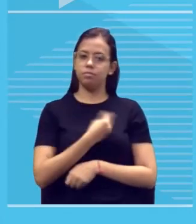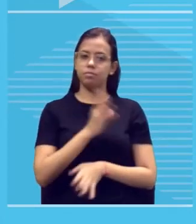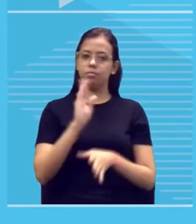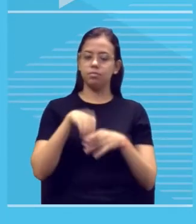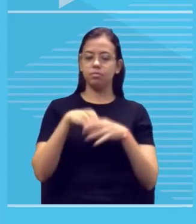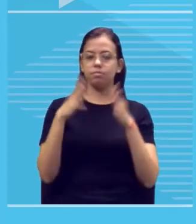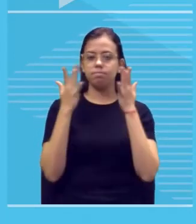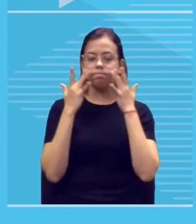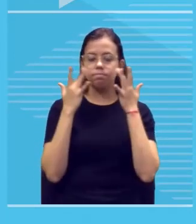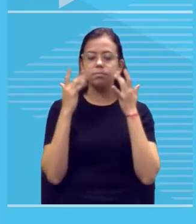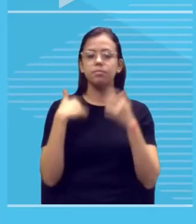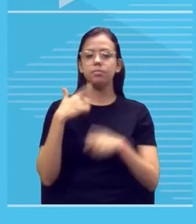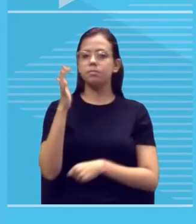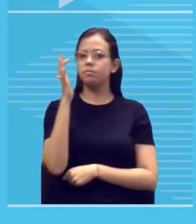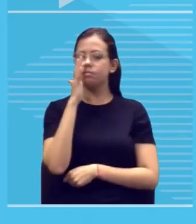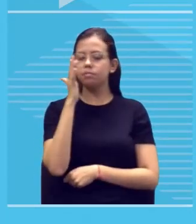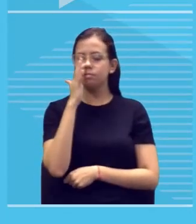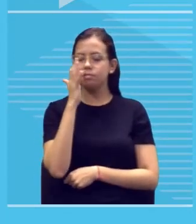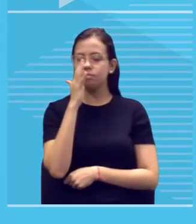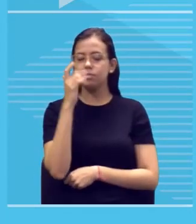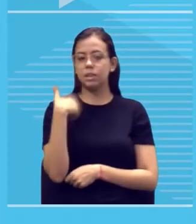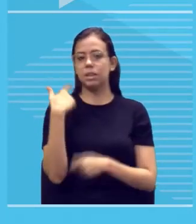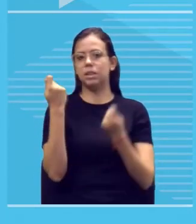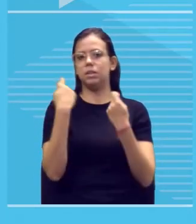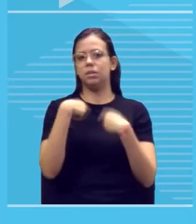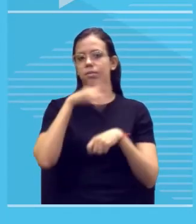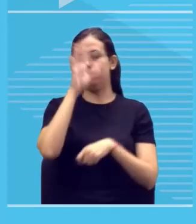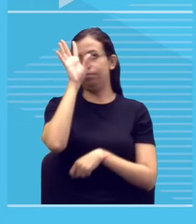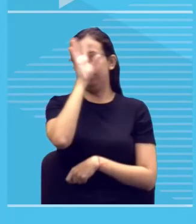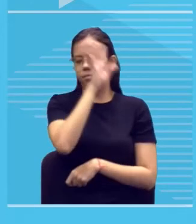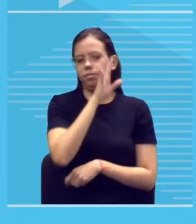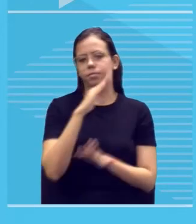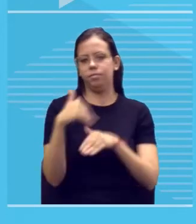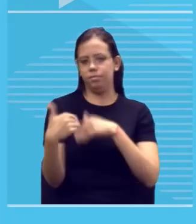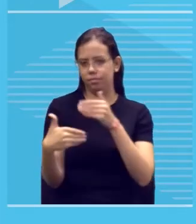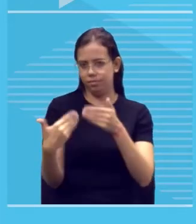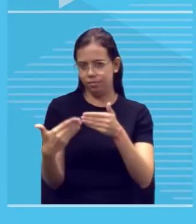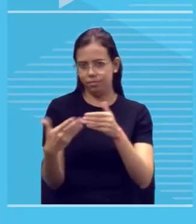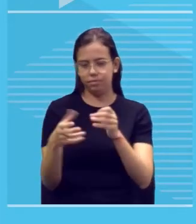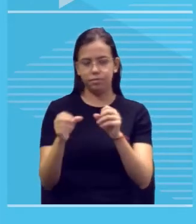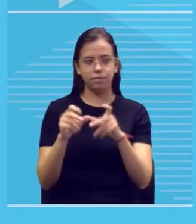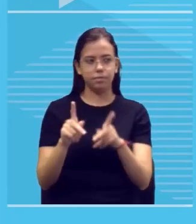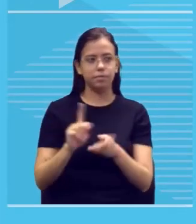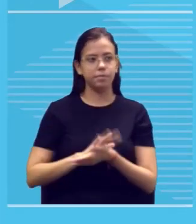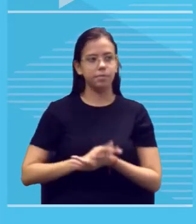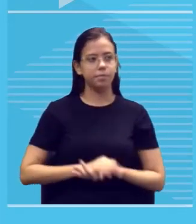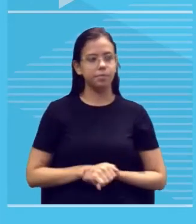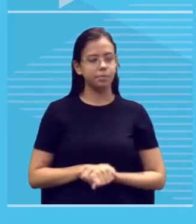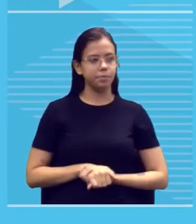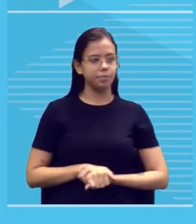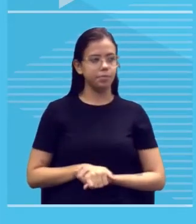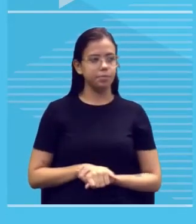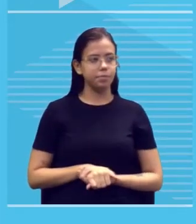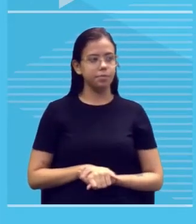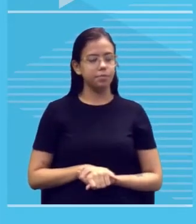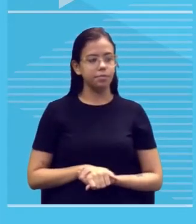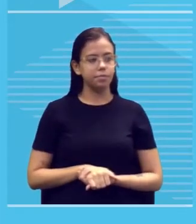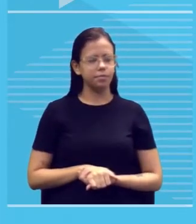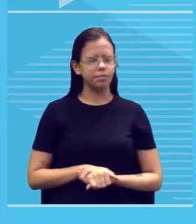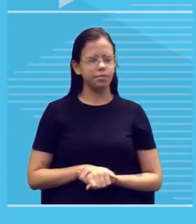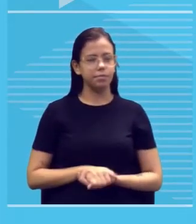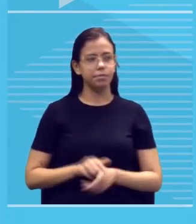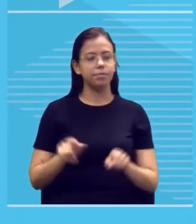e nenhum momento eu vou me deixar iludir por esse processo a interpretação